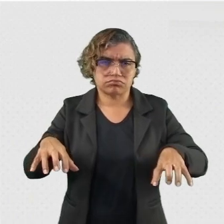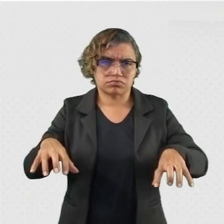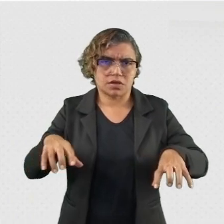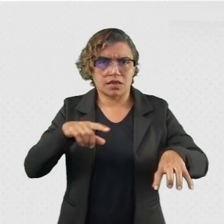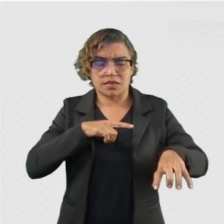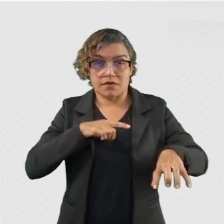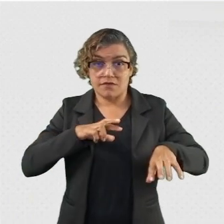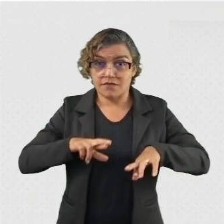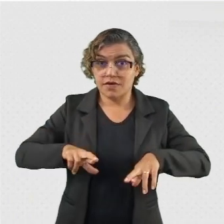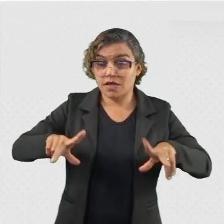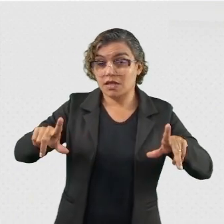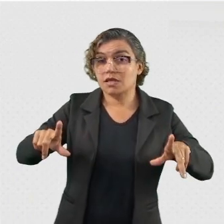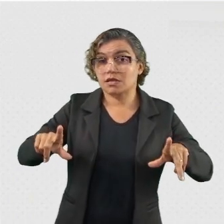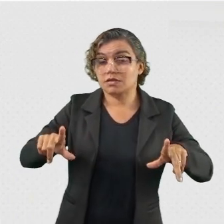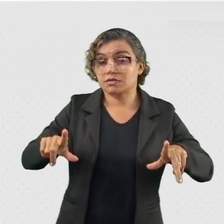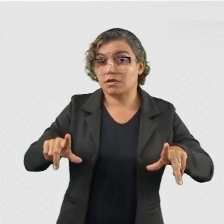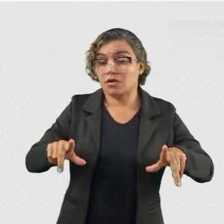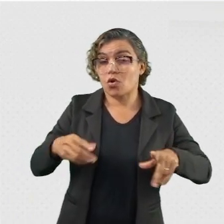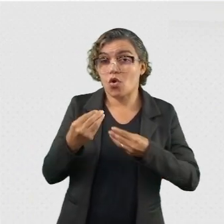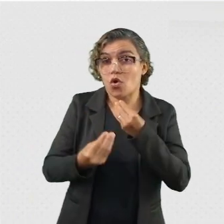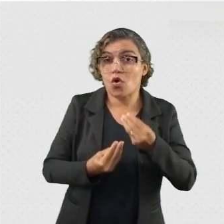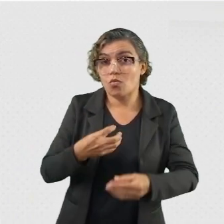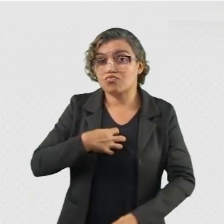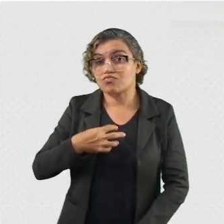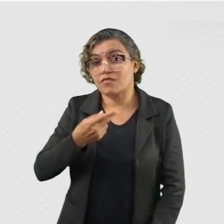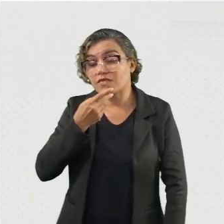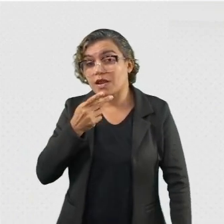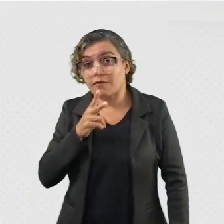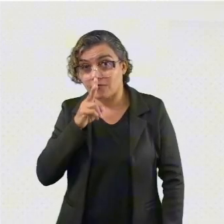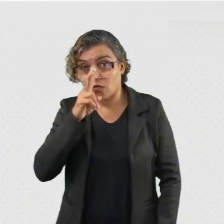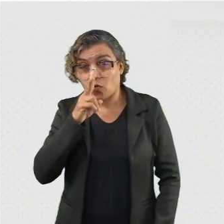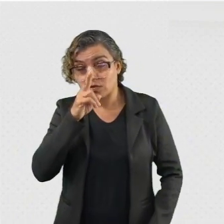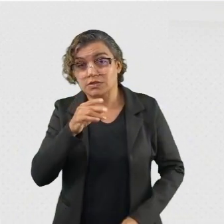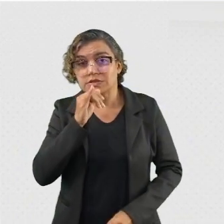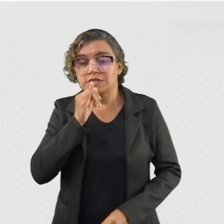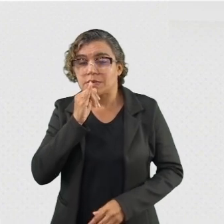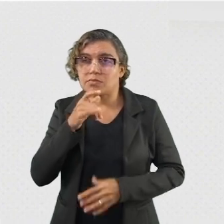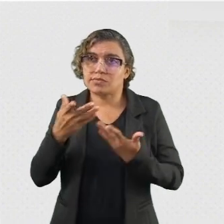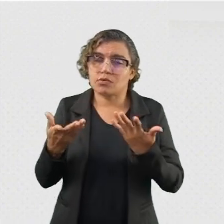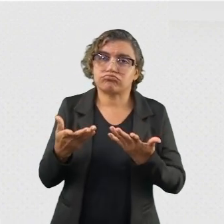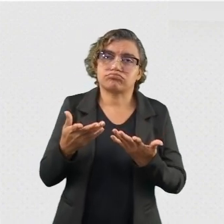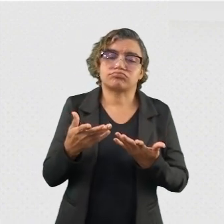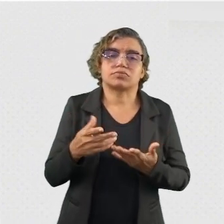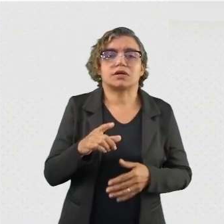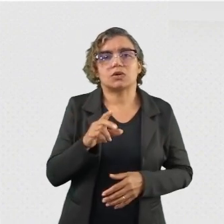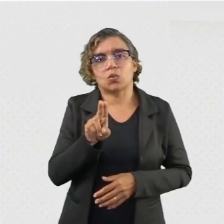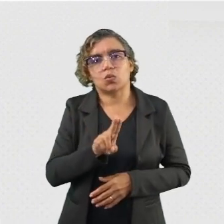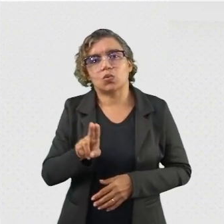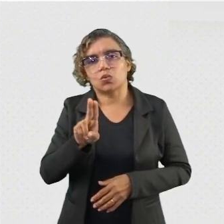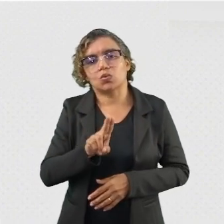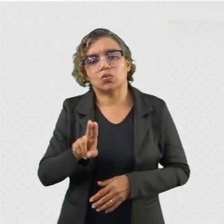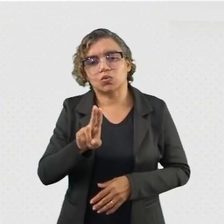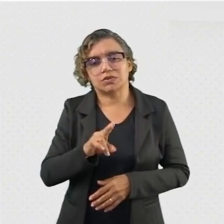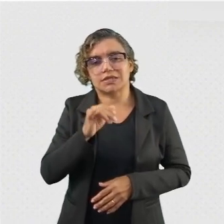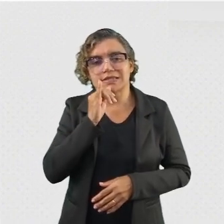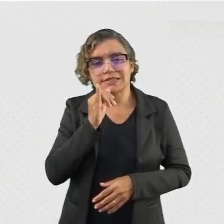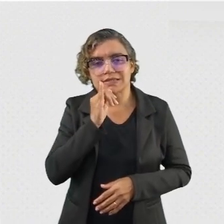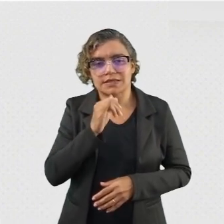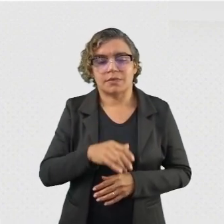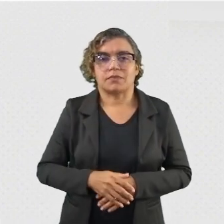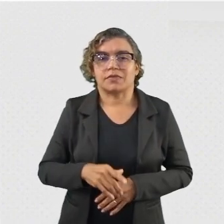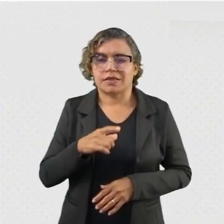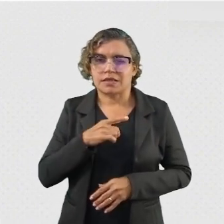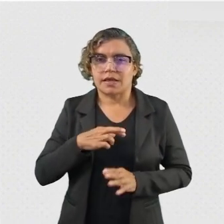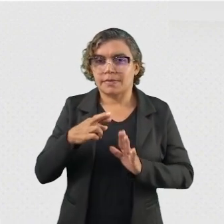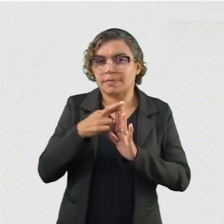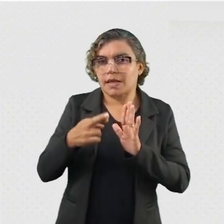tem diferença na questão da tonicidade. E isso impacta, por exemplo, quando você coloca um sufixo. Porque a regrinha